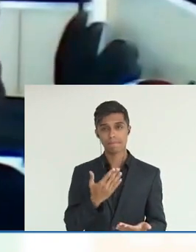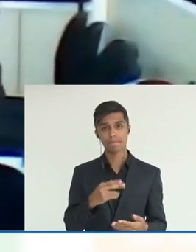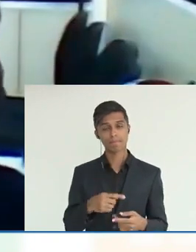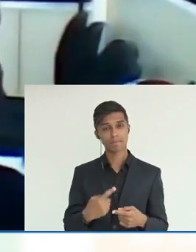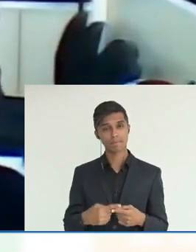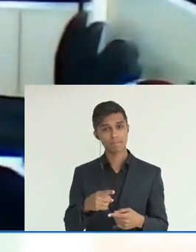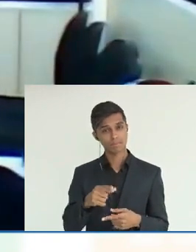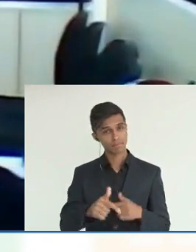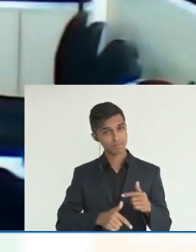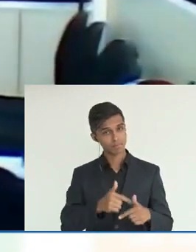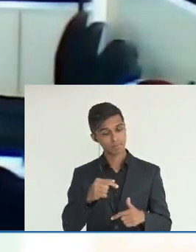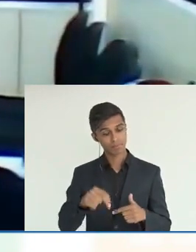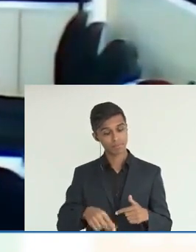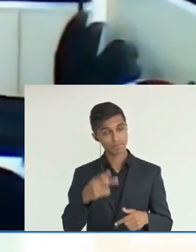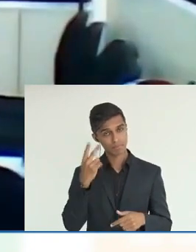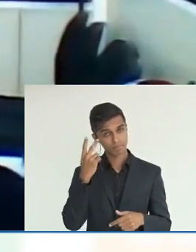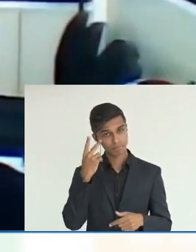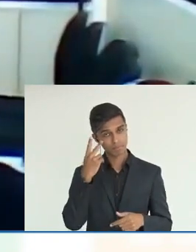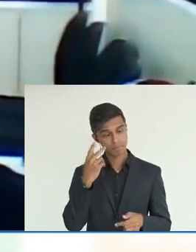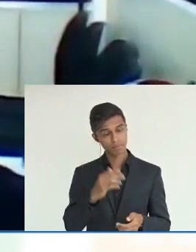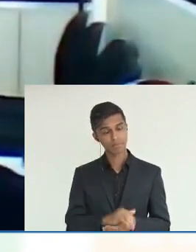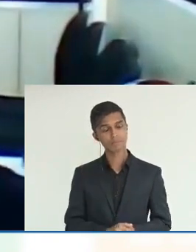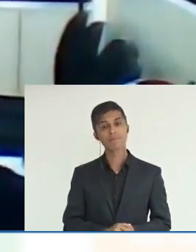ser um trabalhador aqui do município de São Paulo,